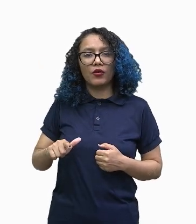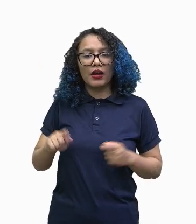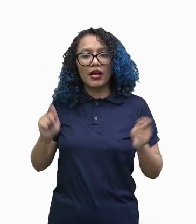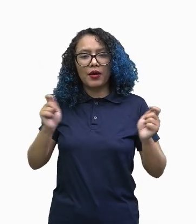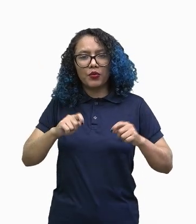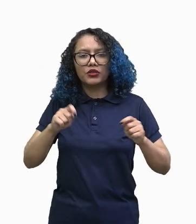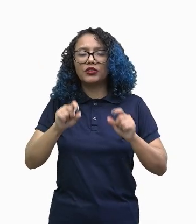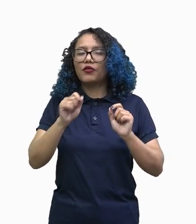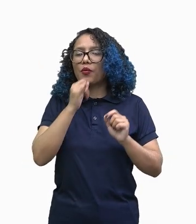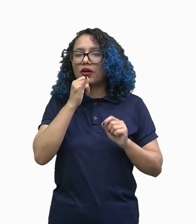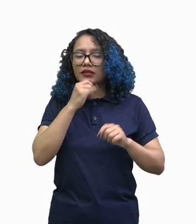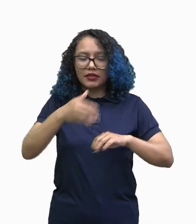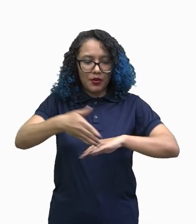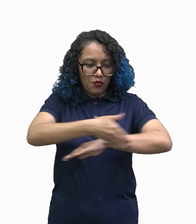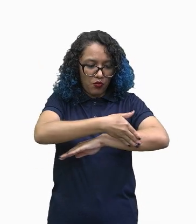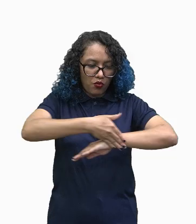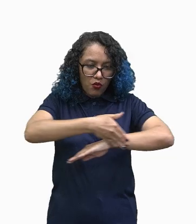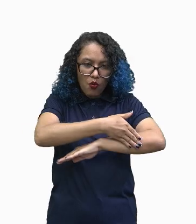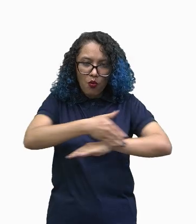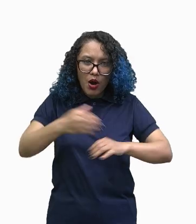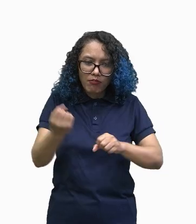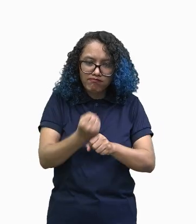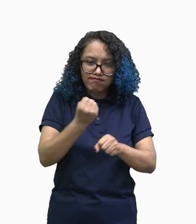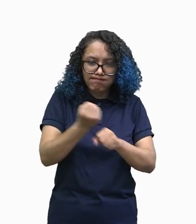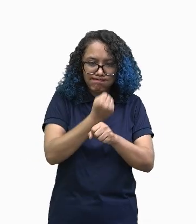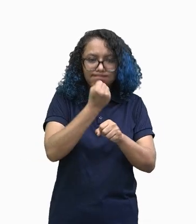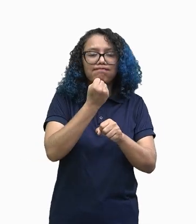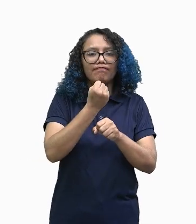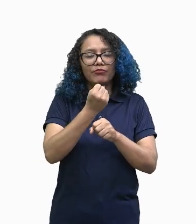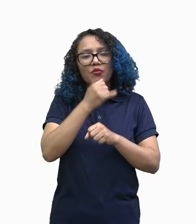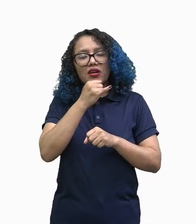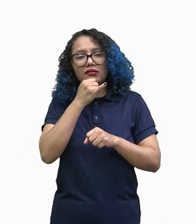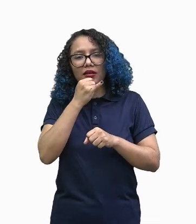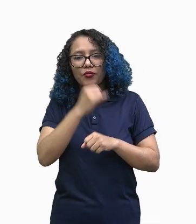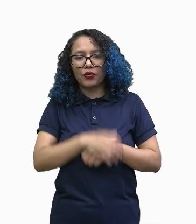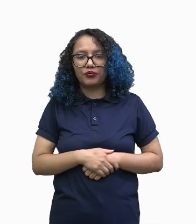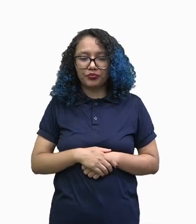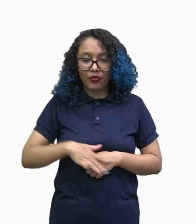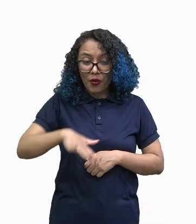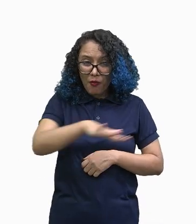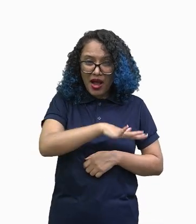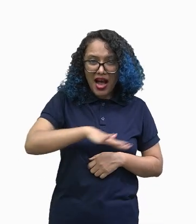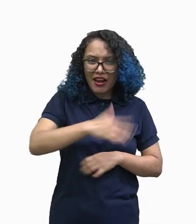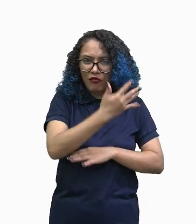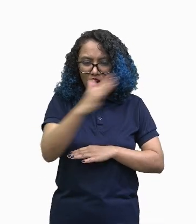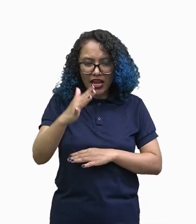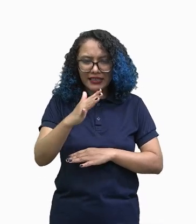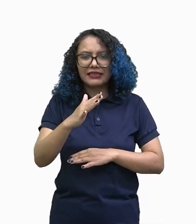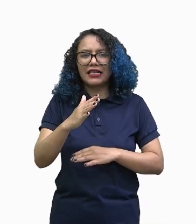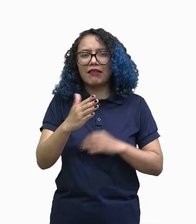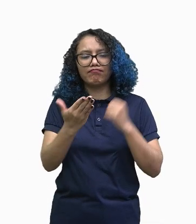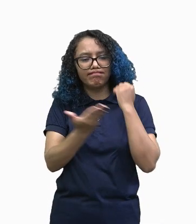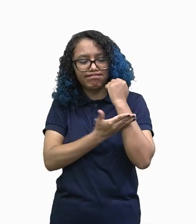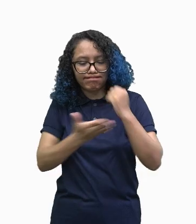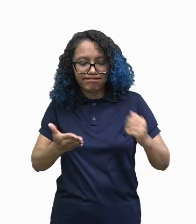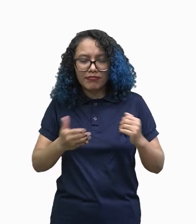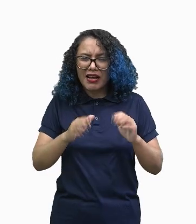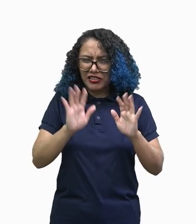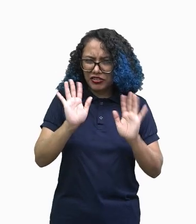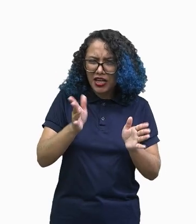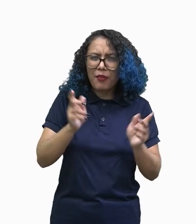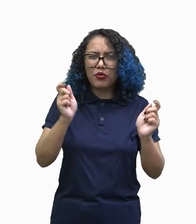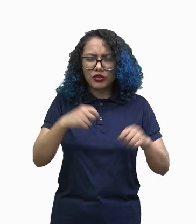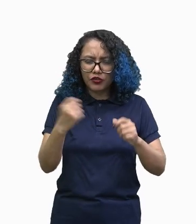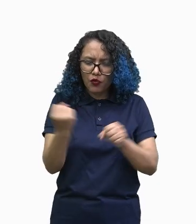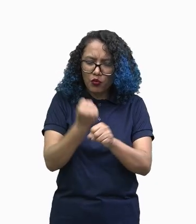criar estradas e as clareiras, né? Então, retira-se ali uma cobertura vegetal e aí já dá para fazer uma estradinha, né?